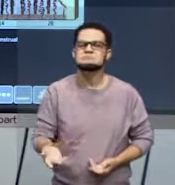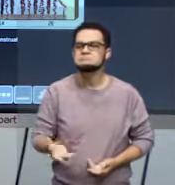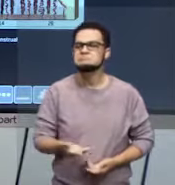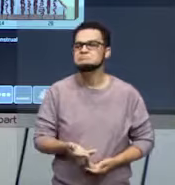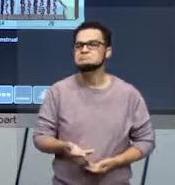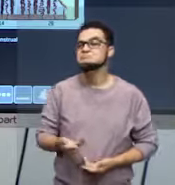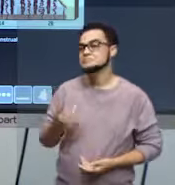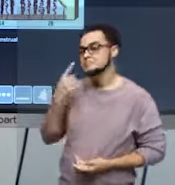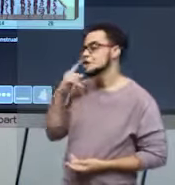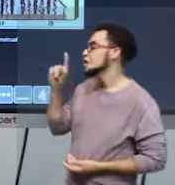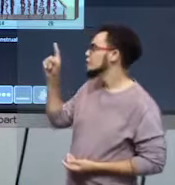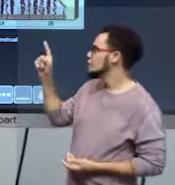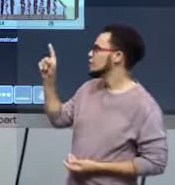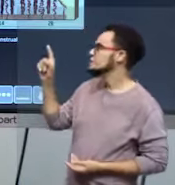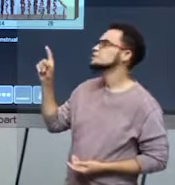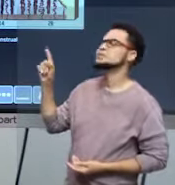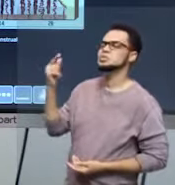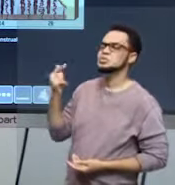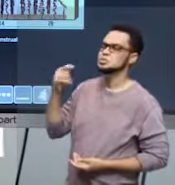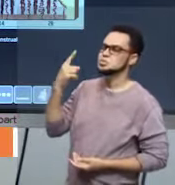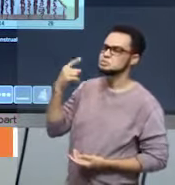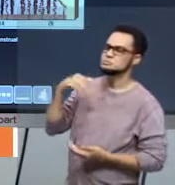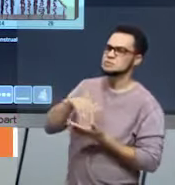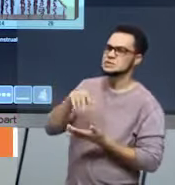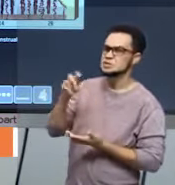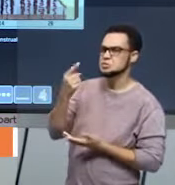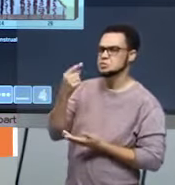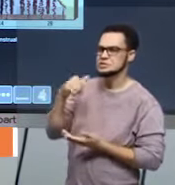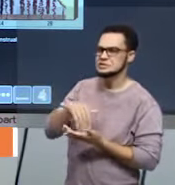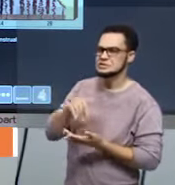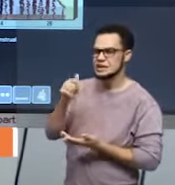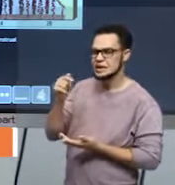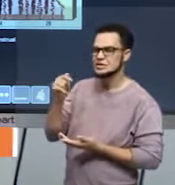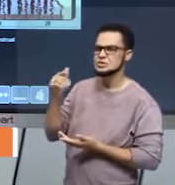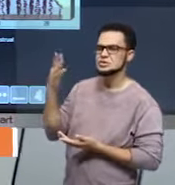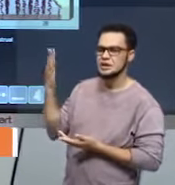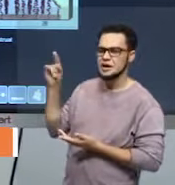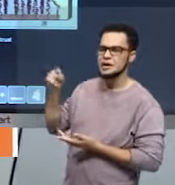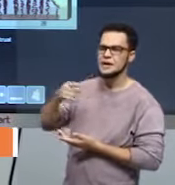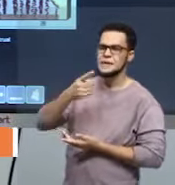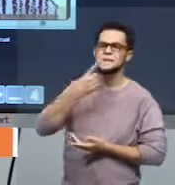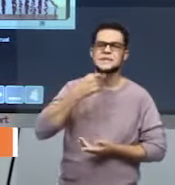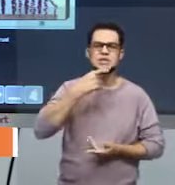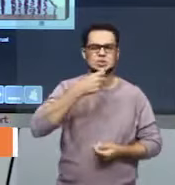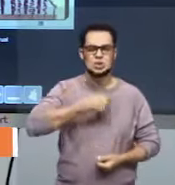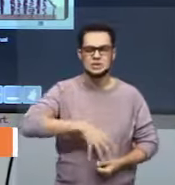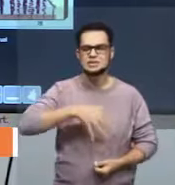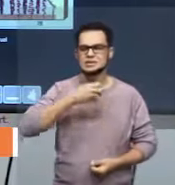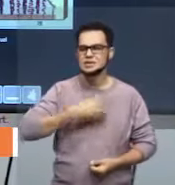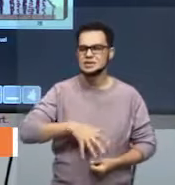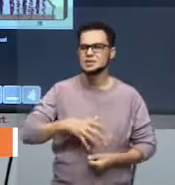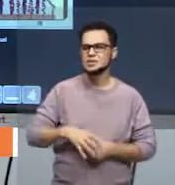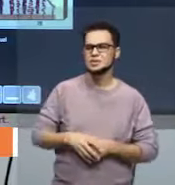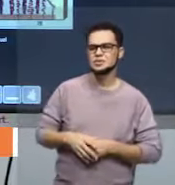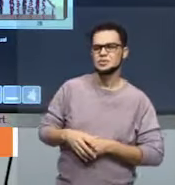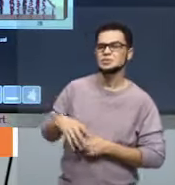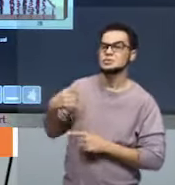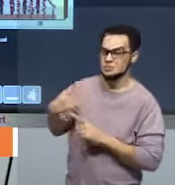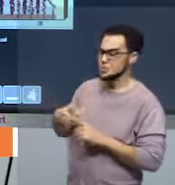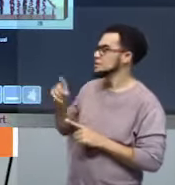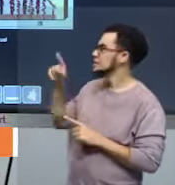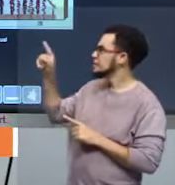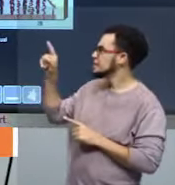7 aqui, a menstruação. O endométrio está descamando, está sangrando, tá, gente? Já está